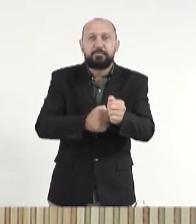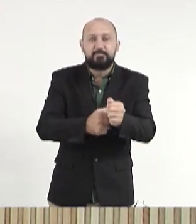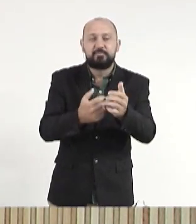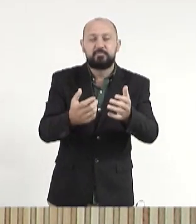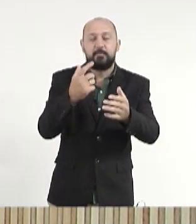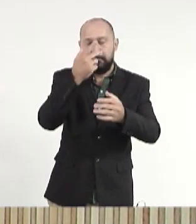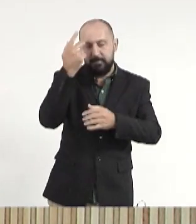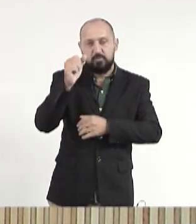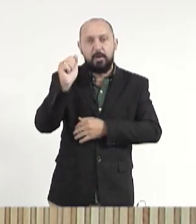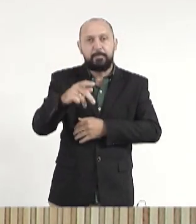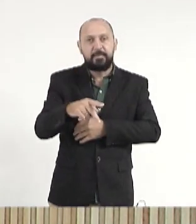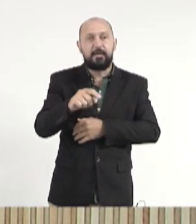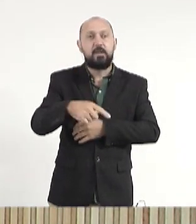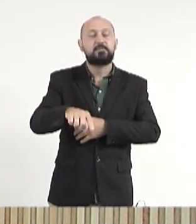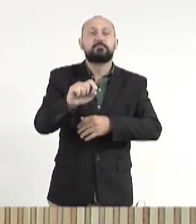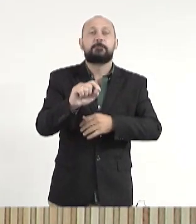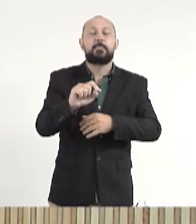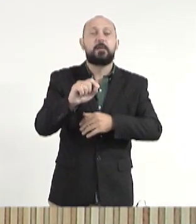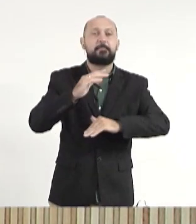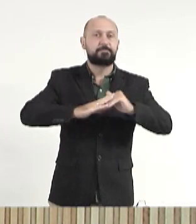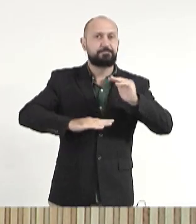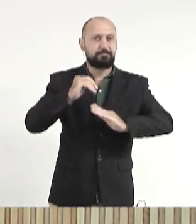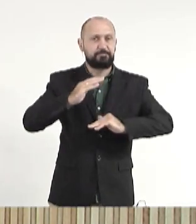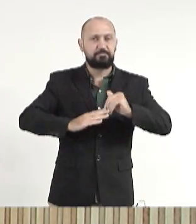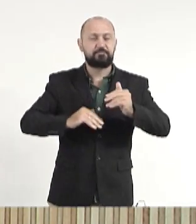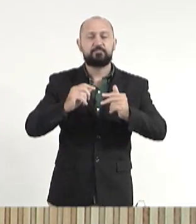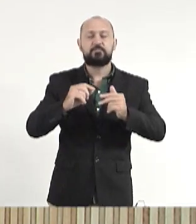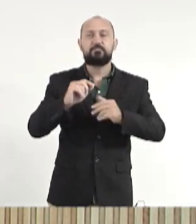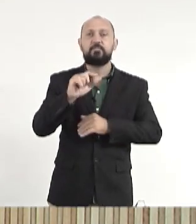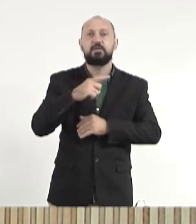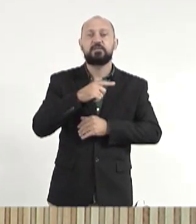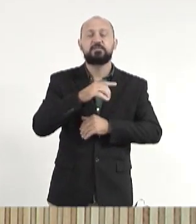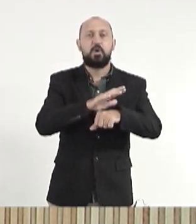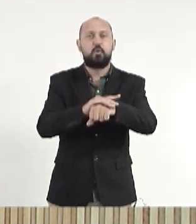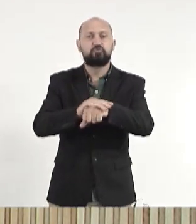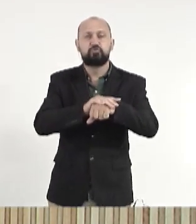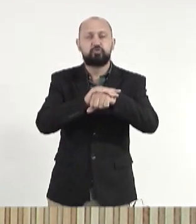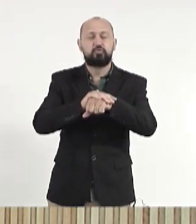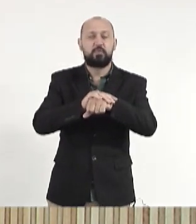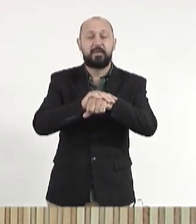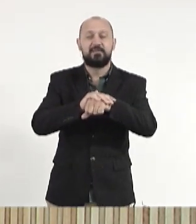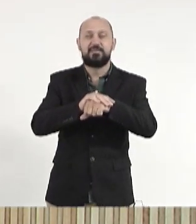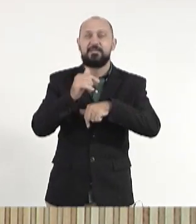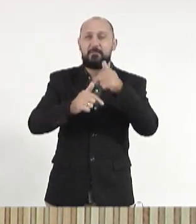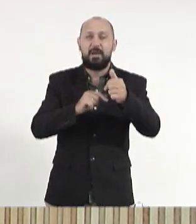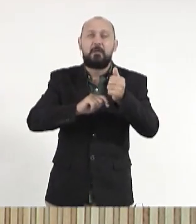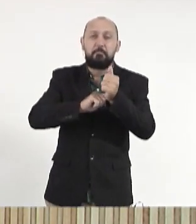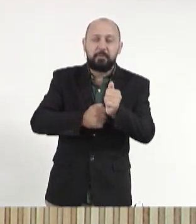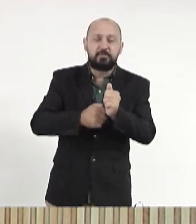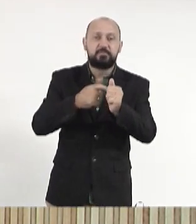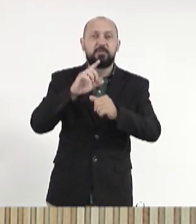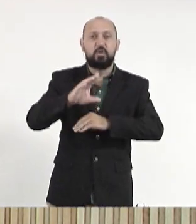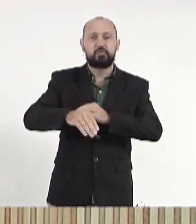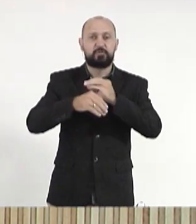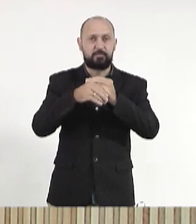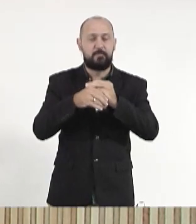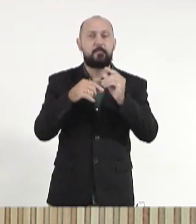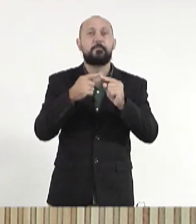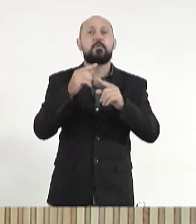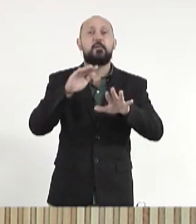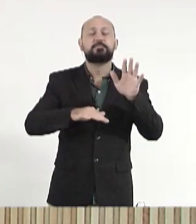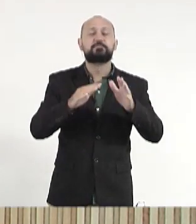pessoas aposentados e servidores que têm doenças incapacitantes e recebem um plus nesse salário, até